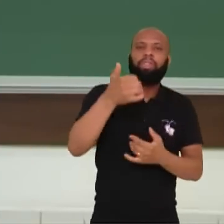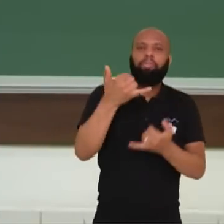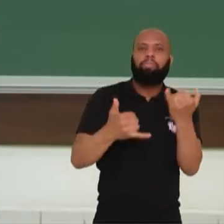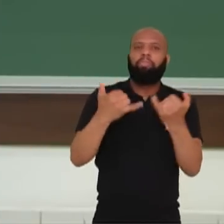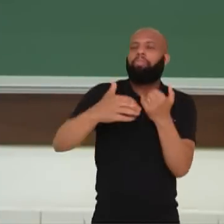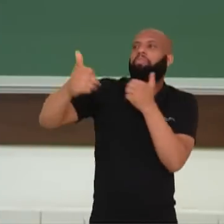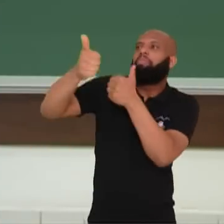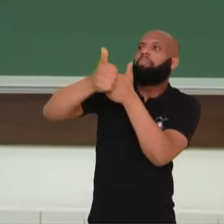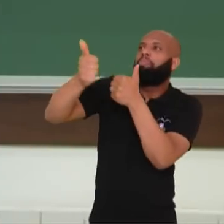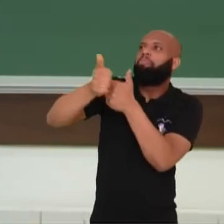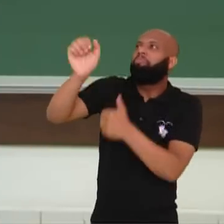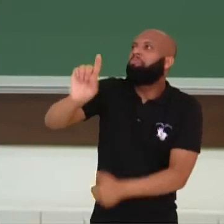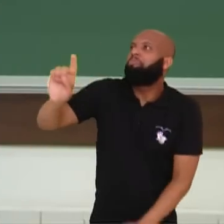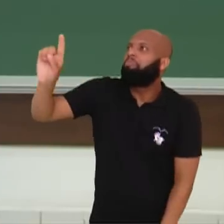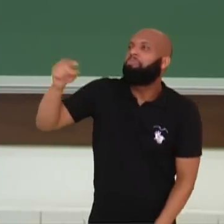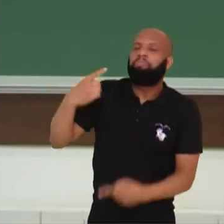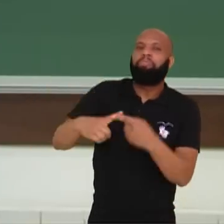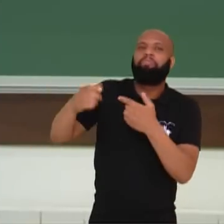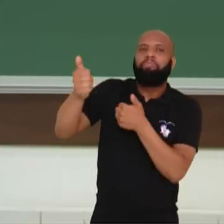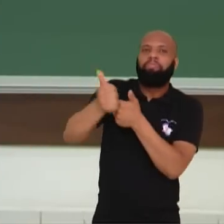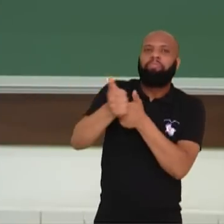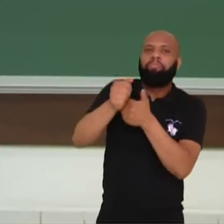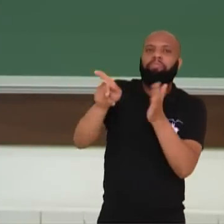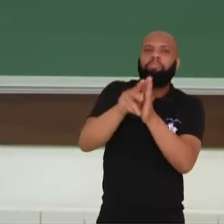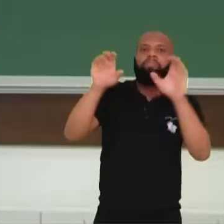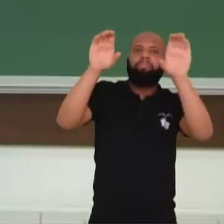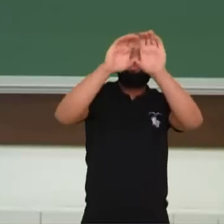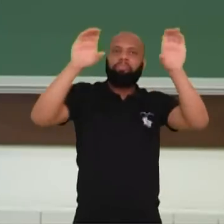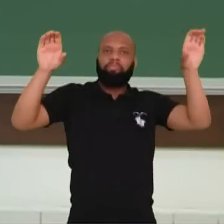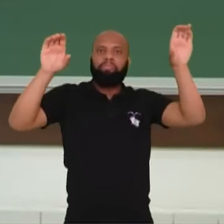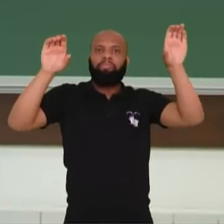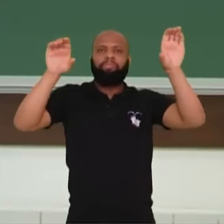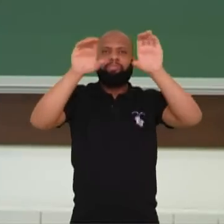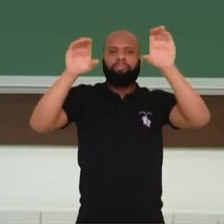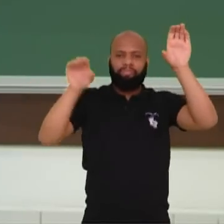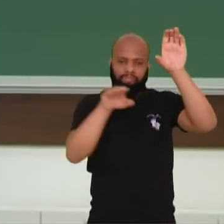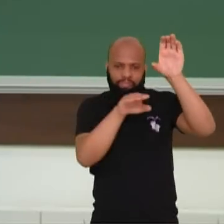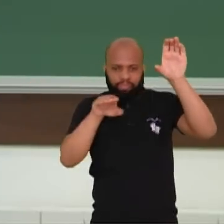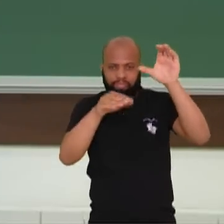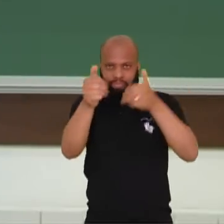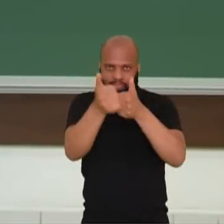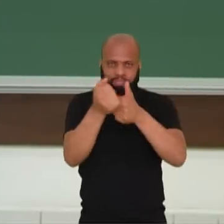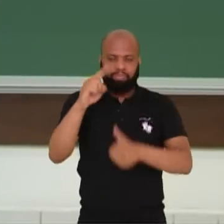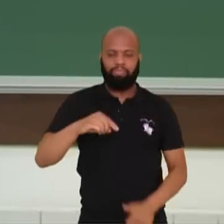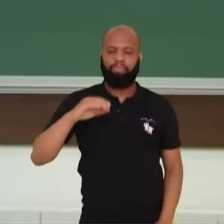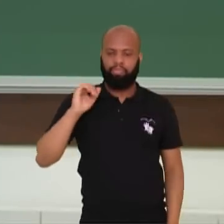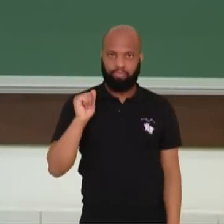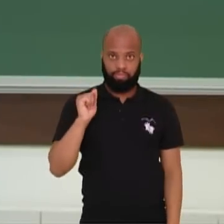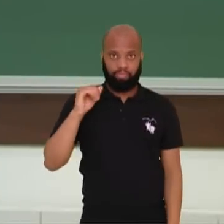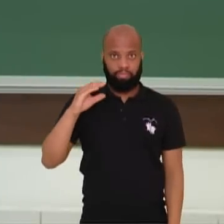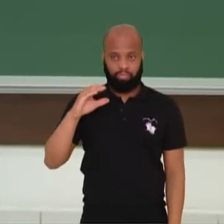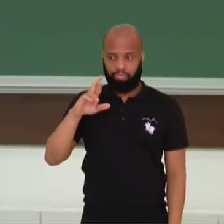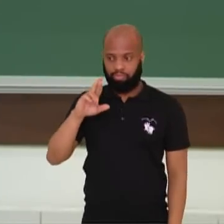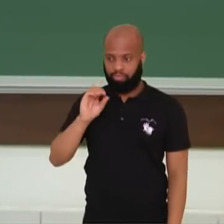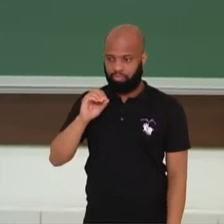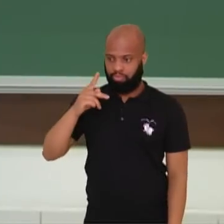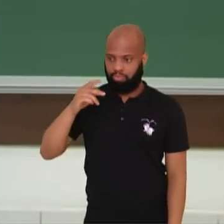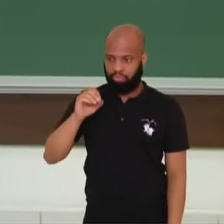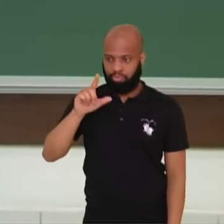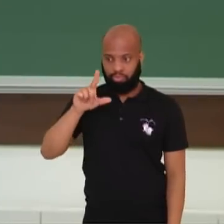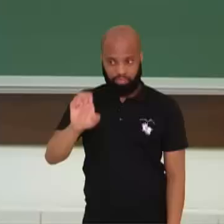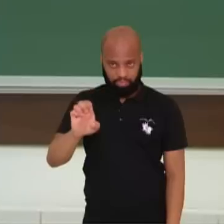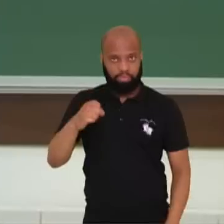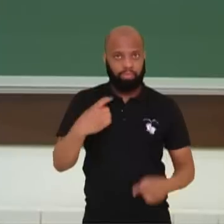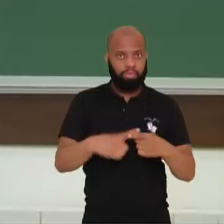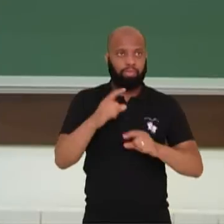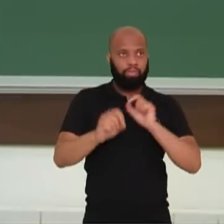né? Está mais perto dos céus, a região da Acrópole. Lá em Atenas, em particular, ficava o templo que nós